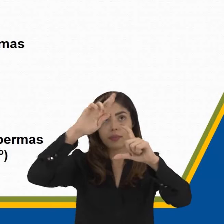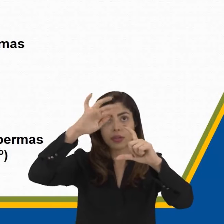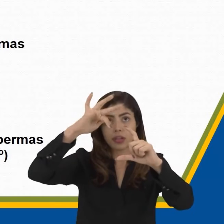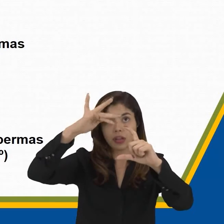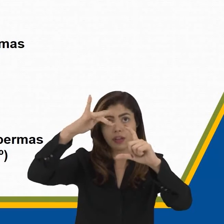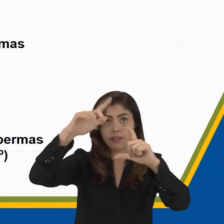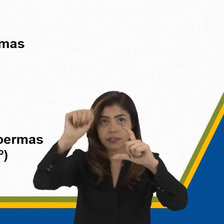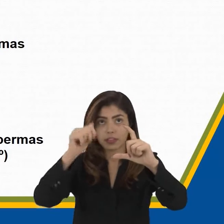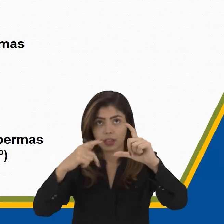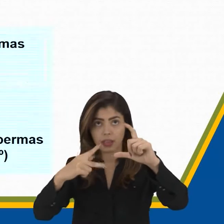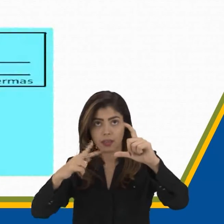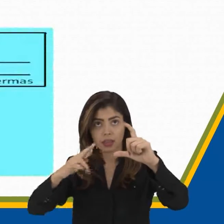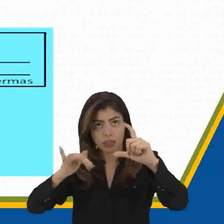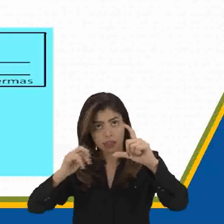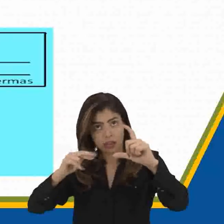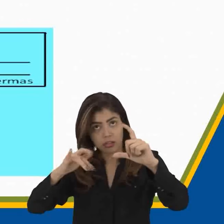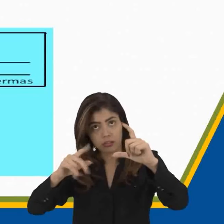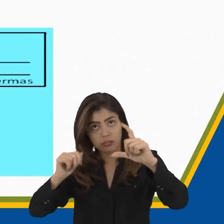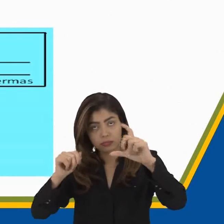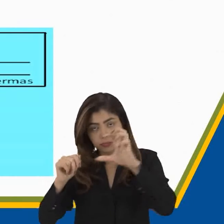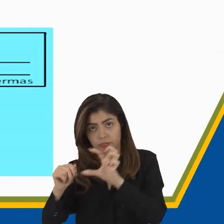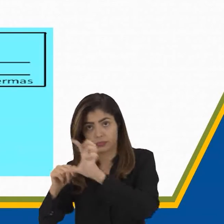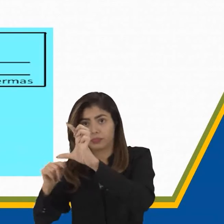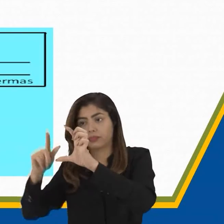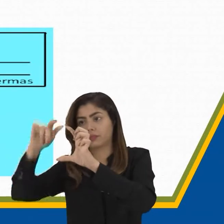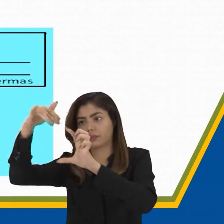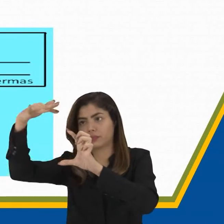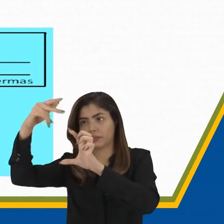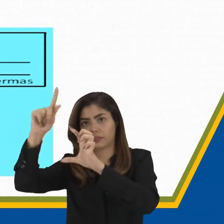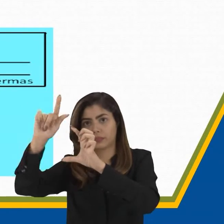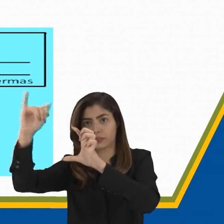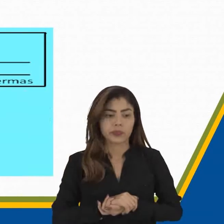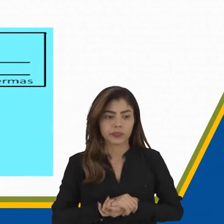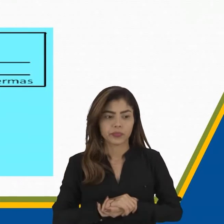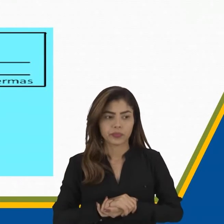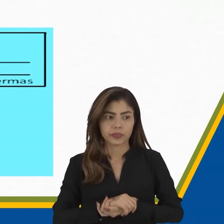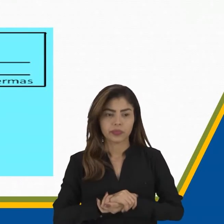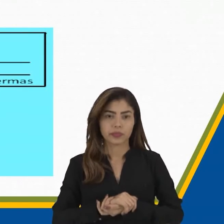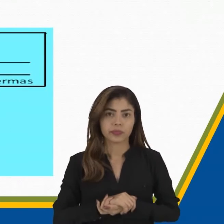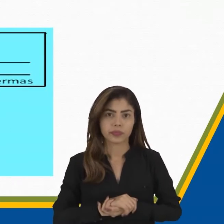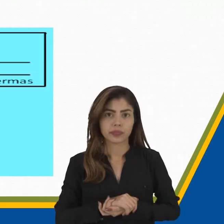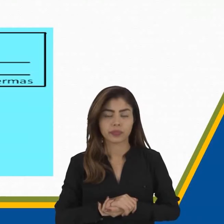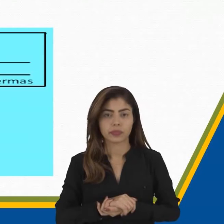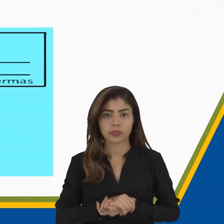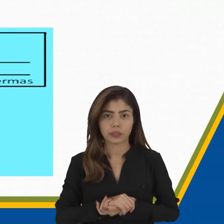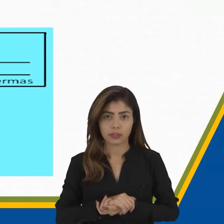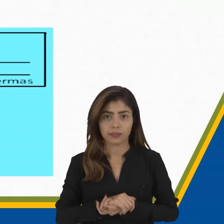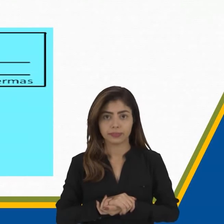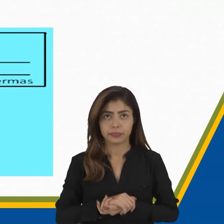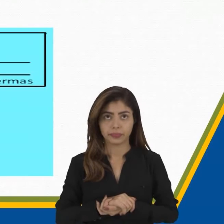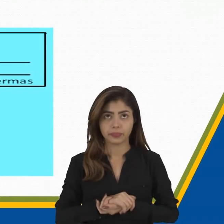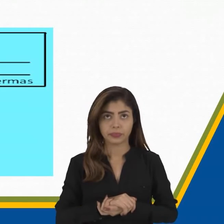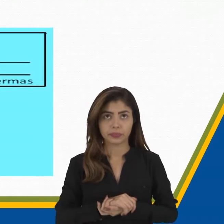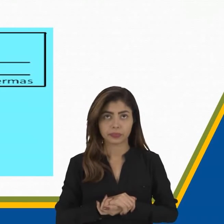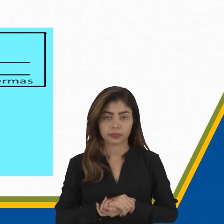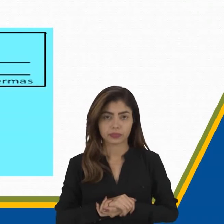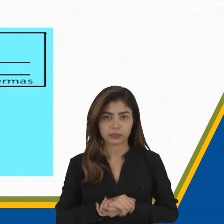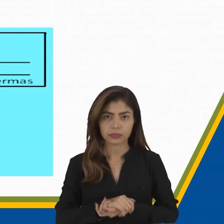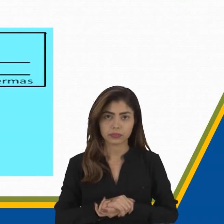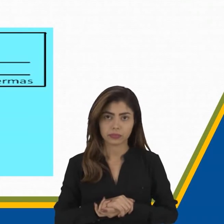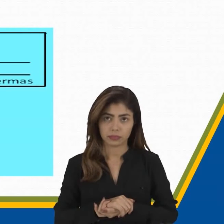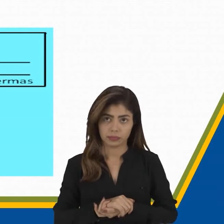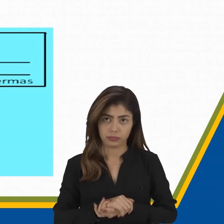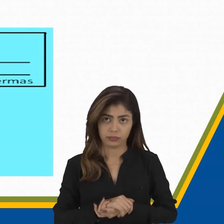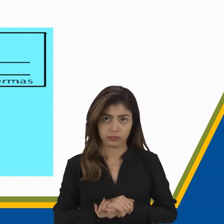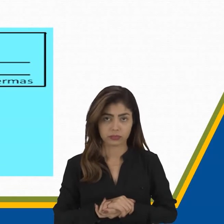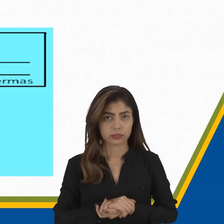características. Aí depois vieram as pteridófitas, gimnospermas e angiospermas. Bora exercitar um pouco. Então,